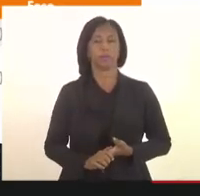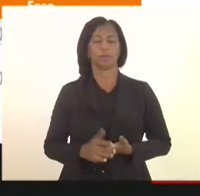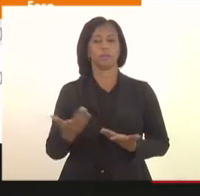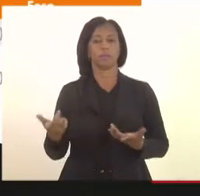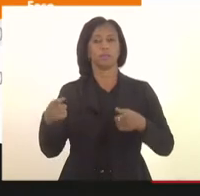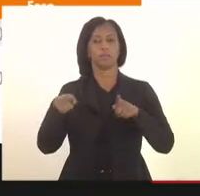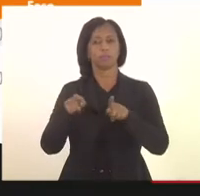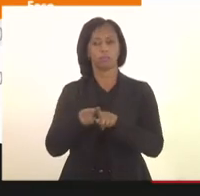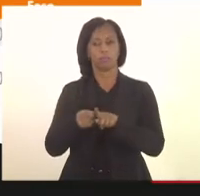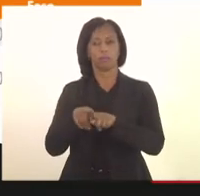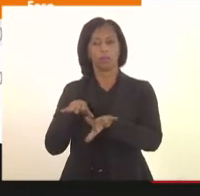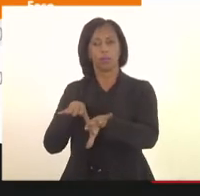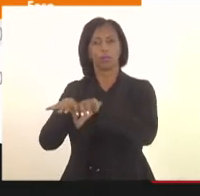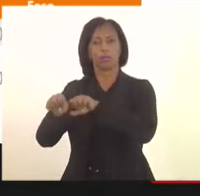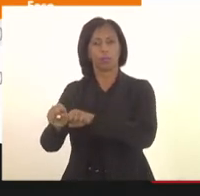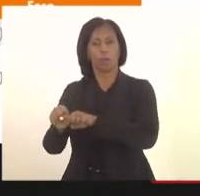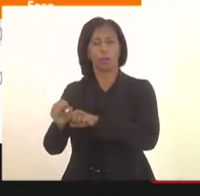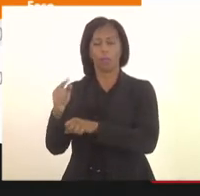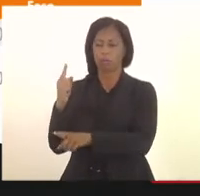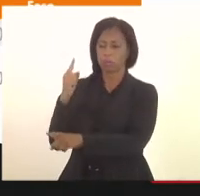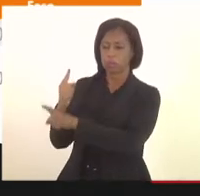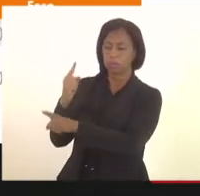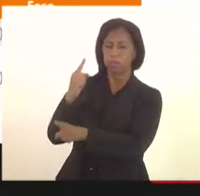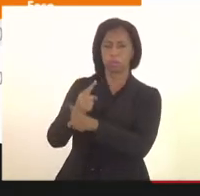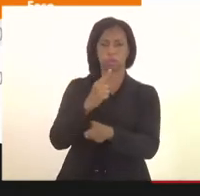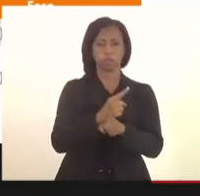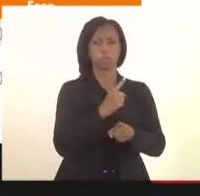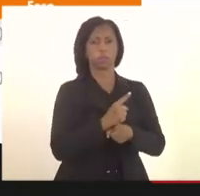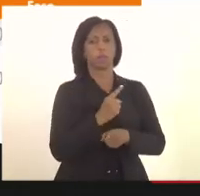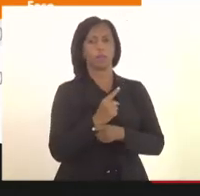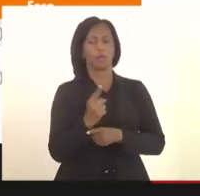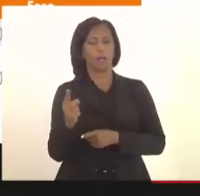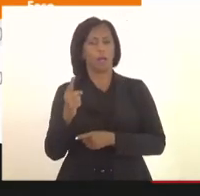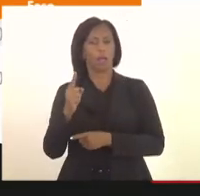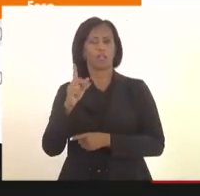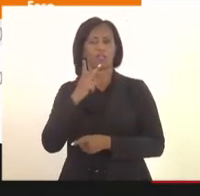operadores durante algum tempo e fizemos as descobertas que a Beatriz também comentou,